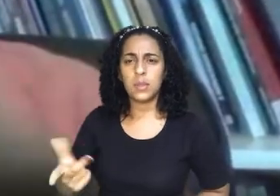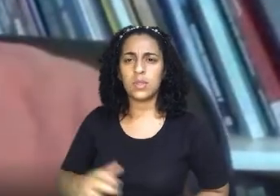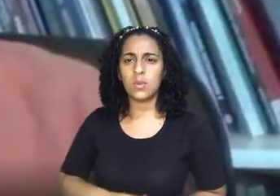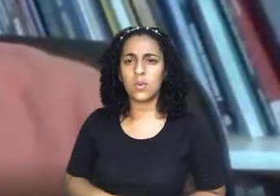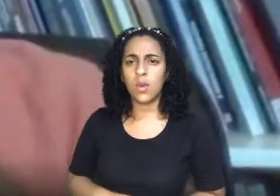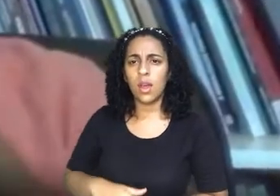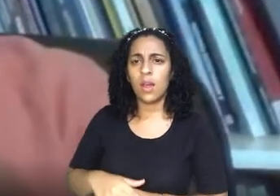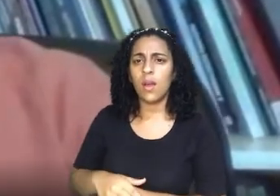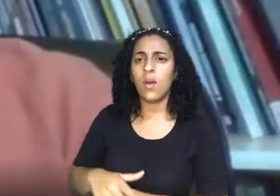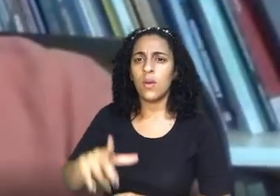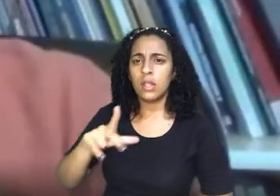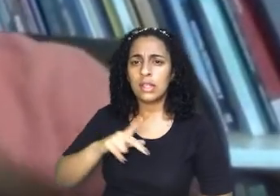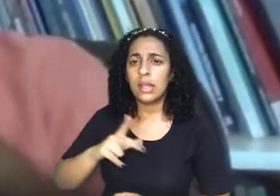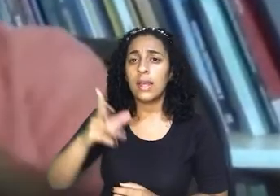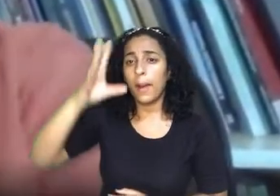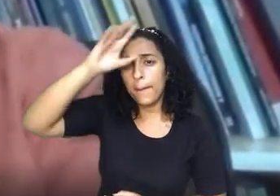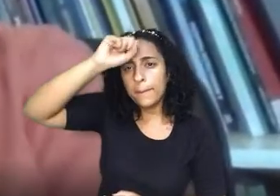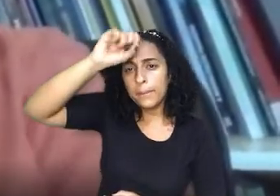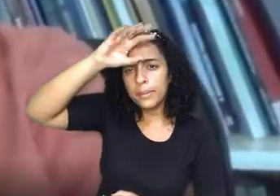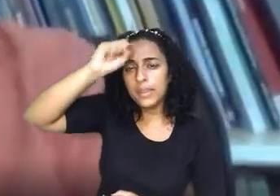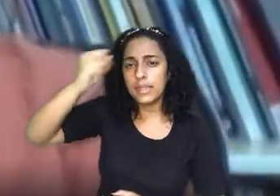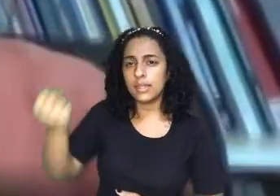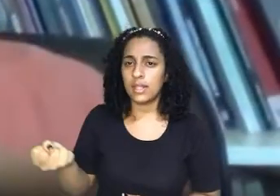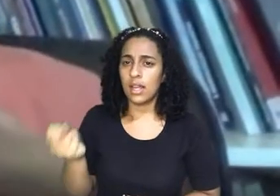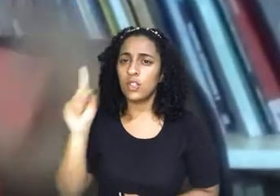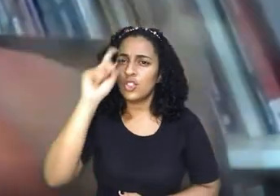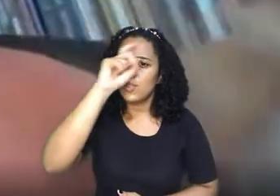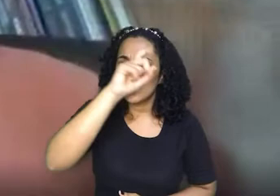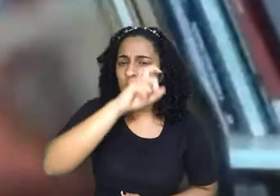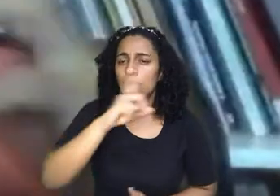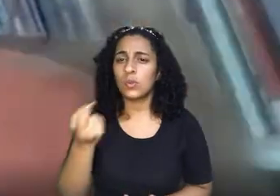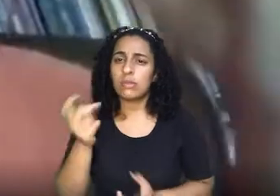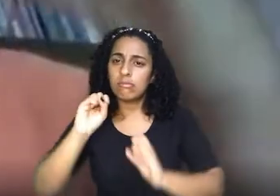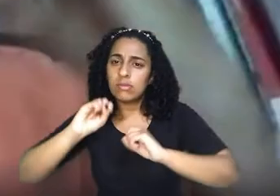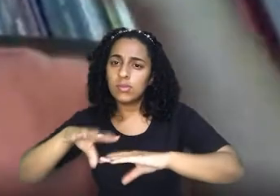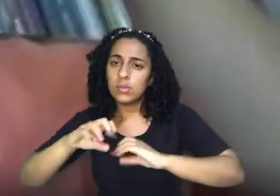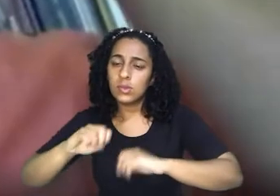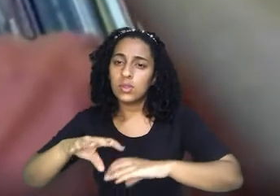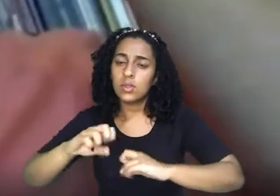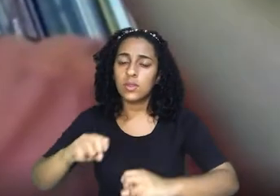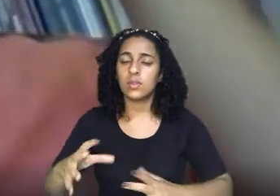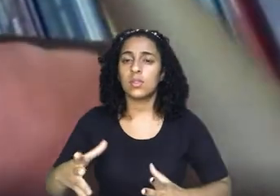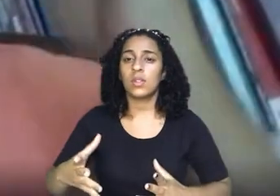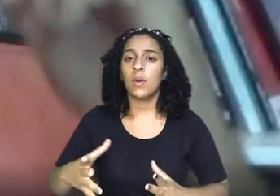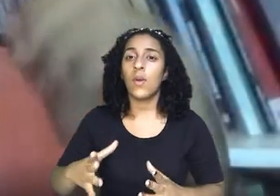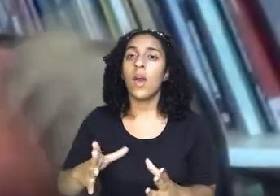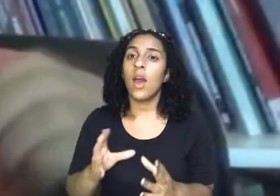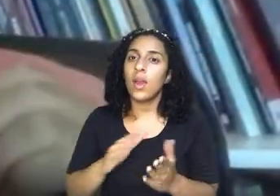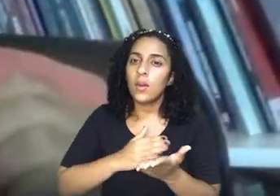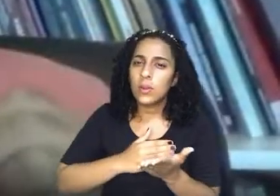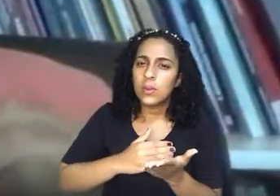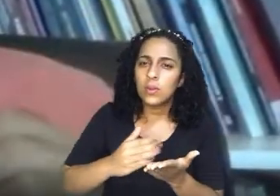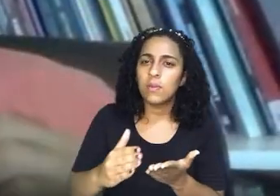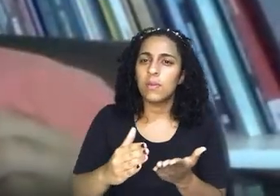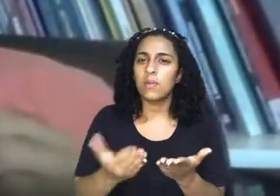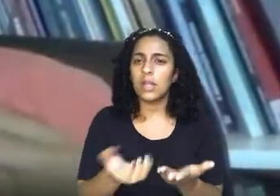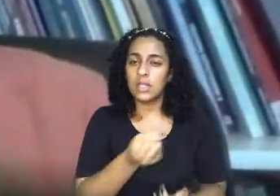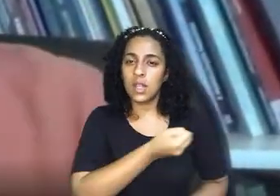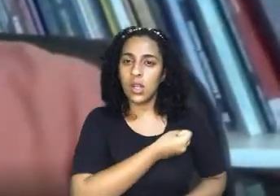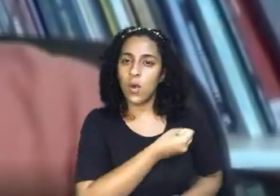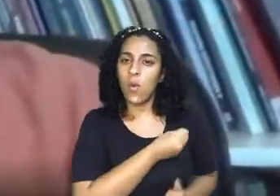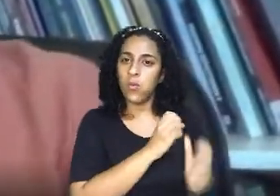dificuldades educacionais de aprendizado e isso vai agregando dados lá no número